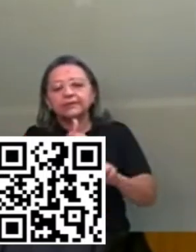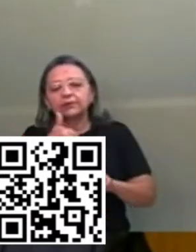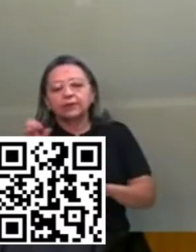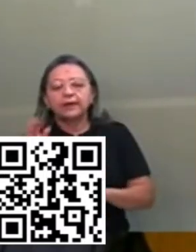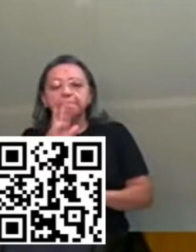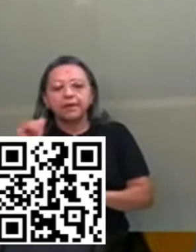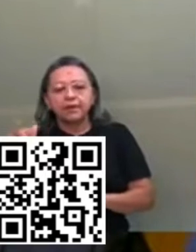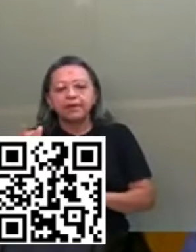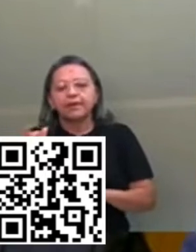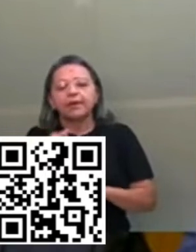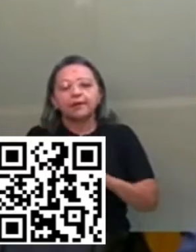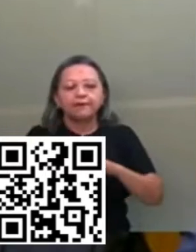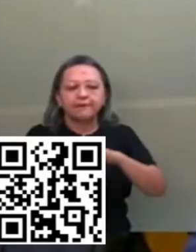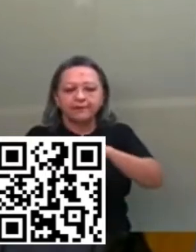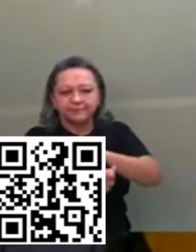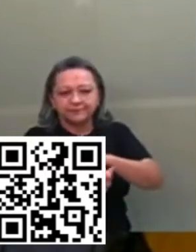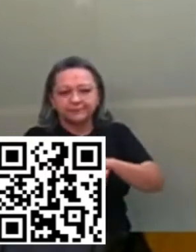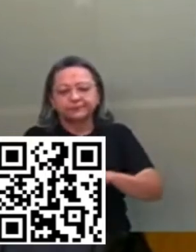bilhões de reais em investimentos.